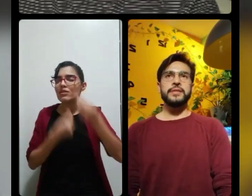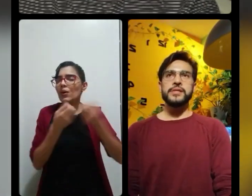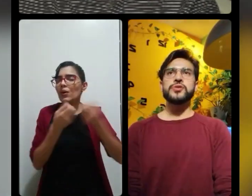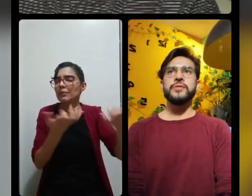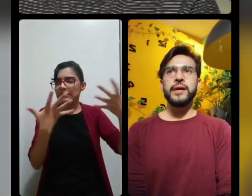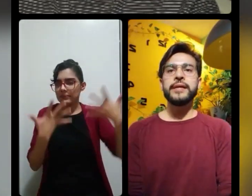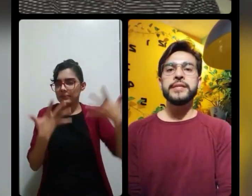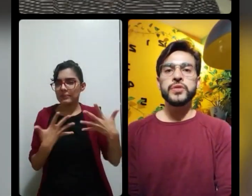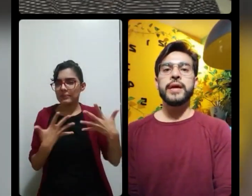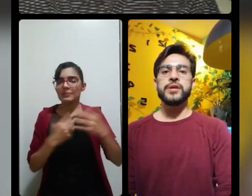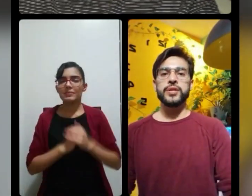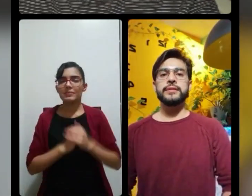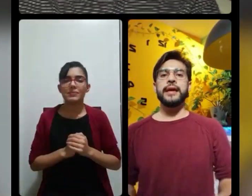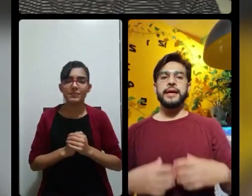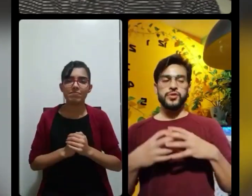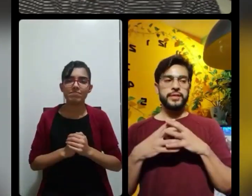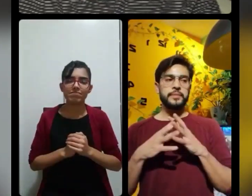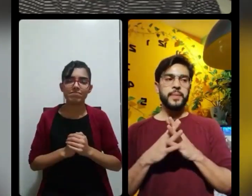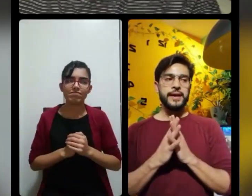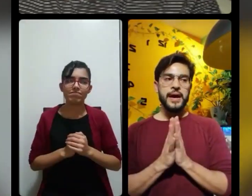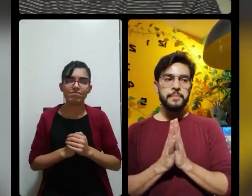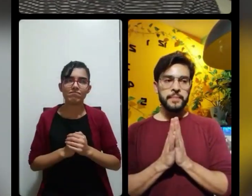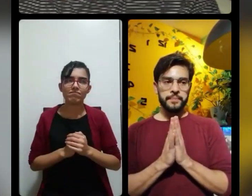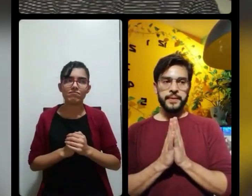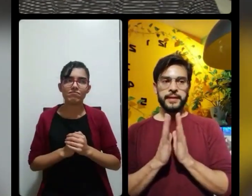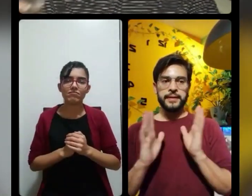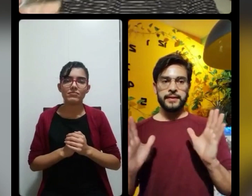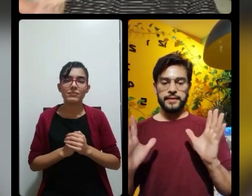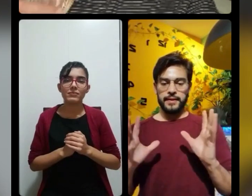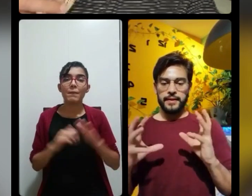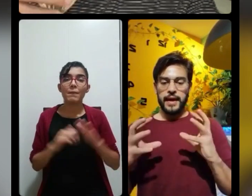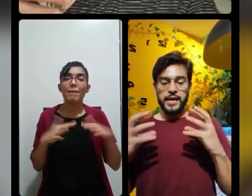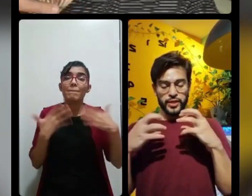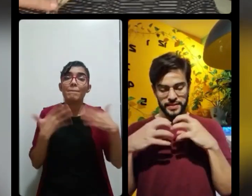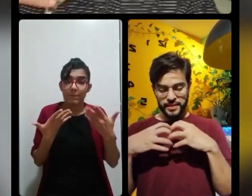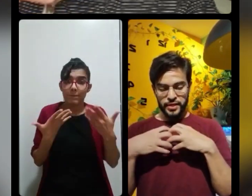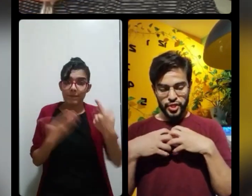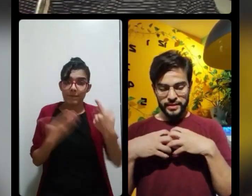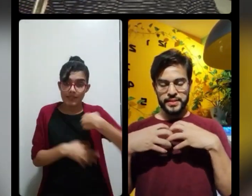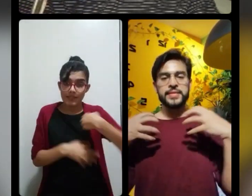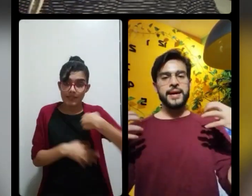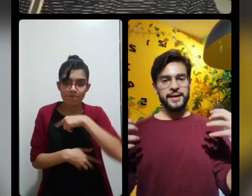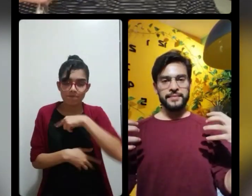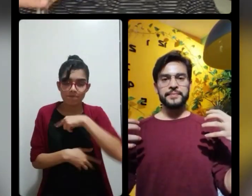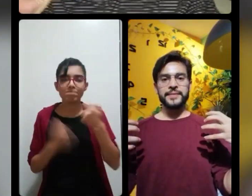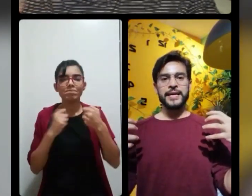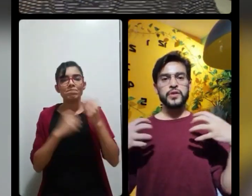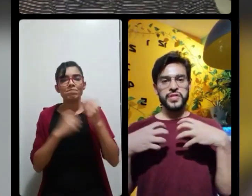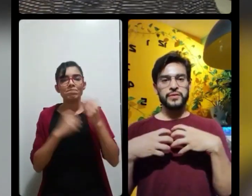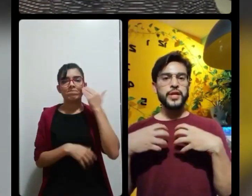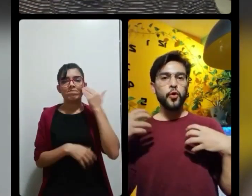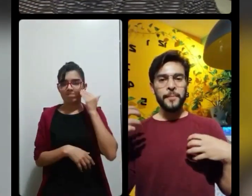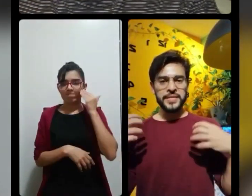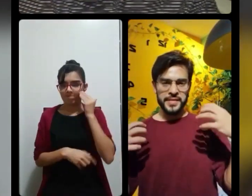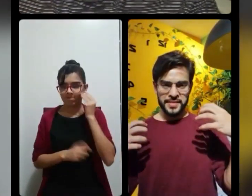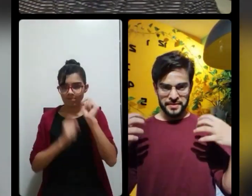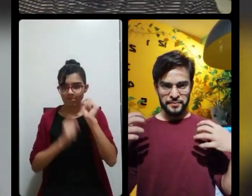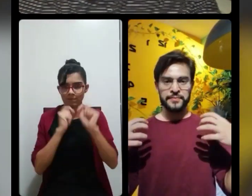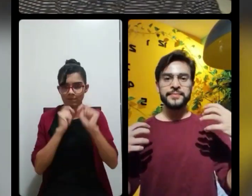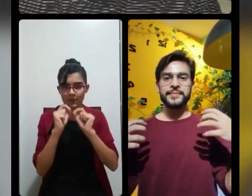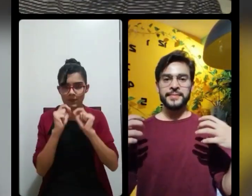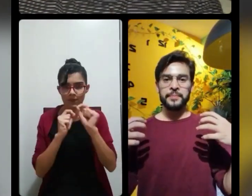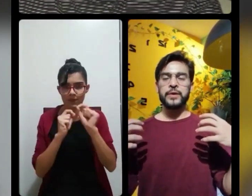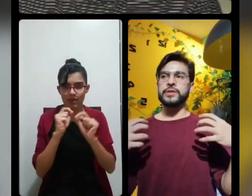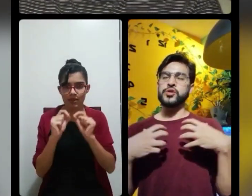essa segunda questão é isso, é a gente parar para a gente se distanciar da noção de